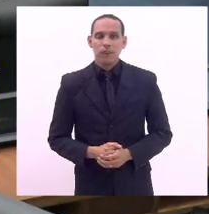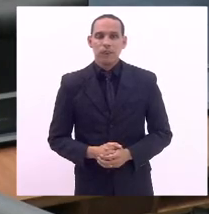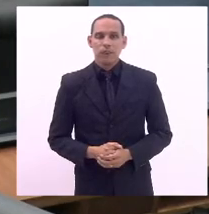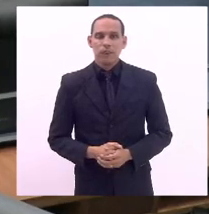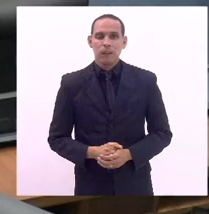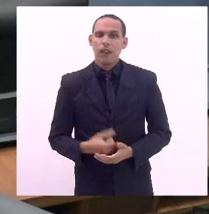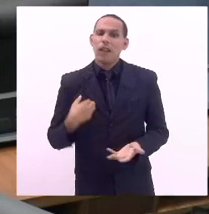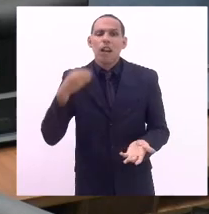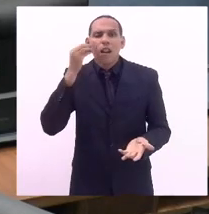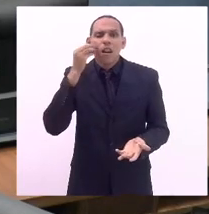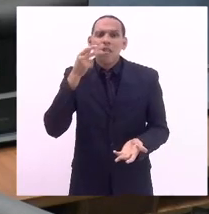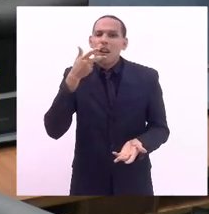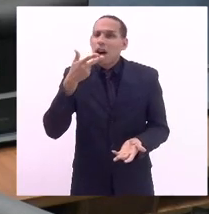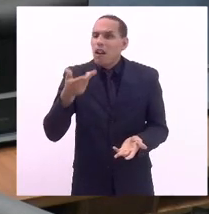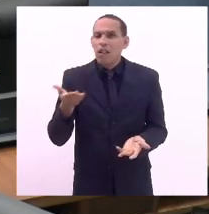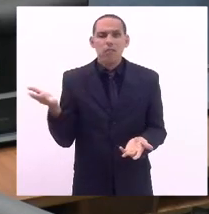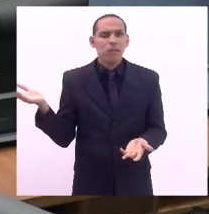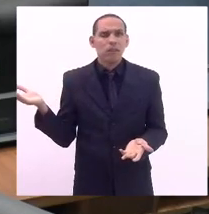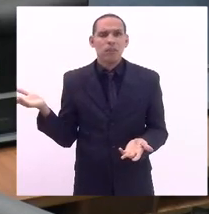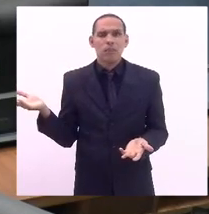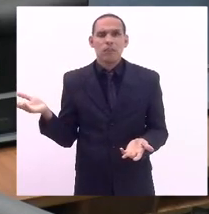Eu estou tentando falar, estava aqui do lado.